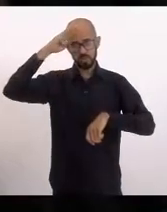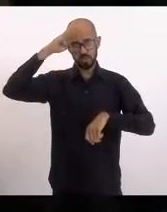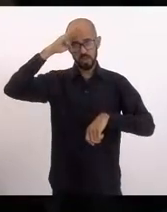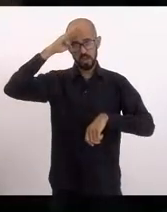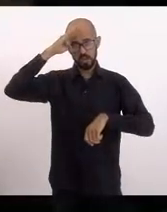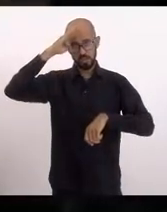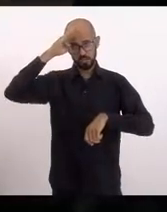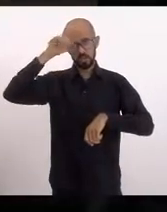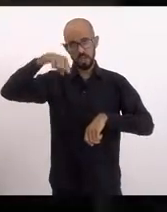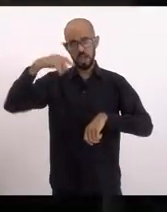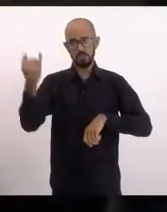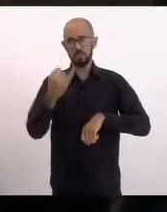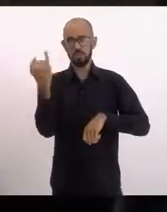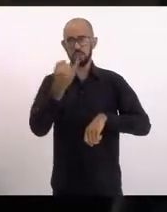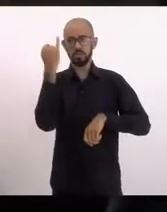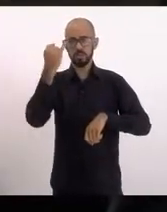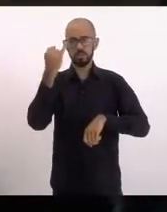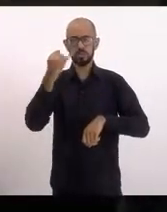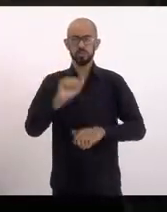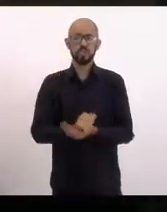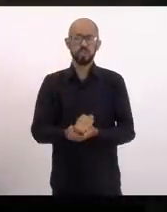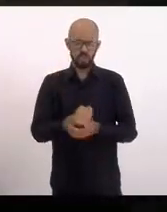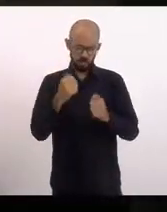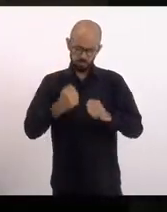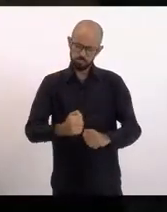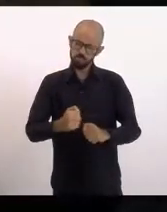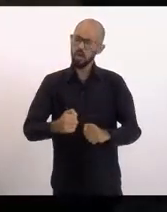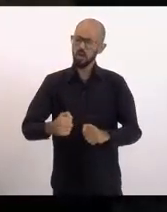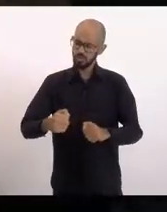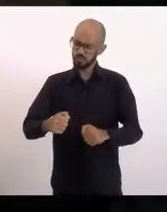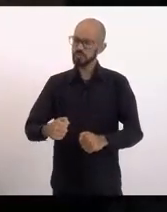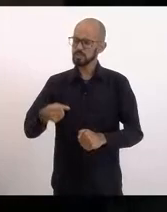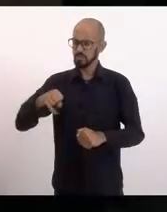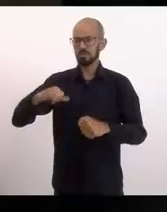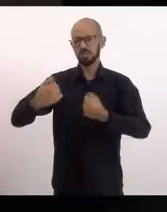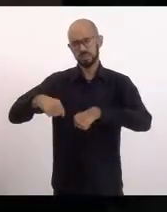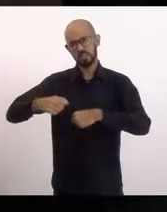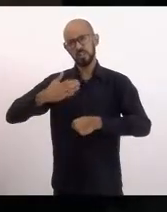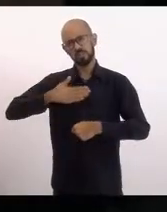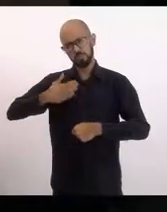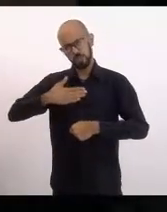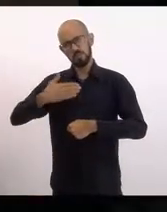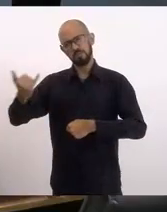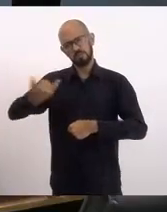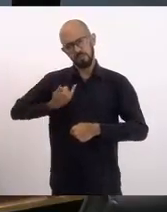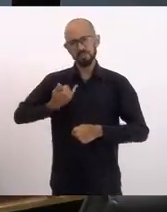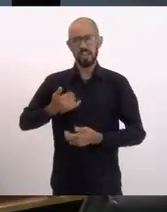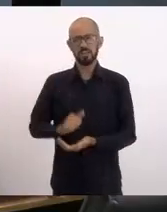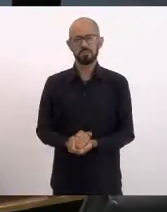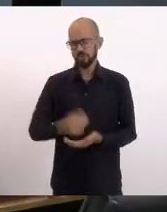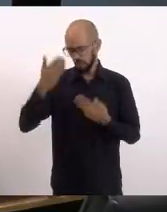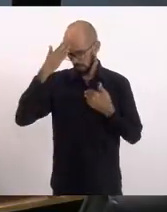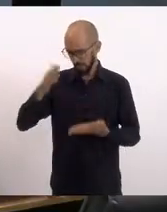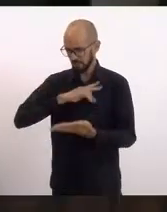são legítimas e pode contar com esse deputado. Meu muito obrigado a todos vocês. Obrigado, presidente.